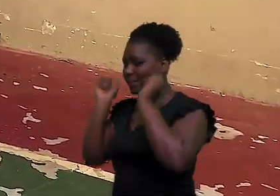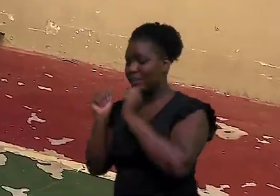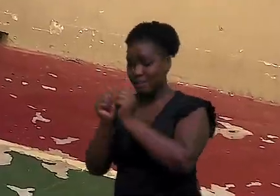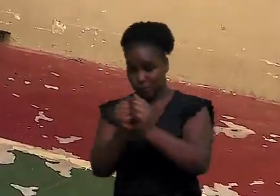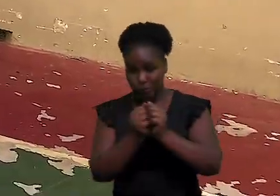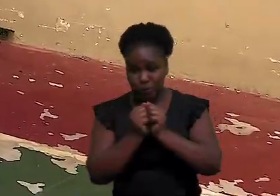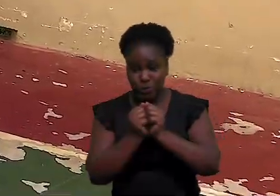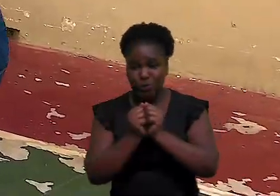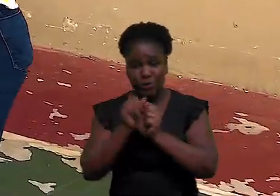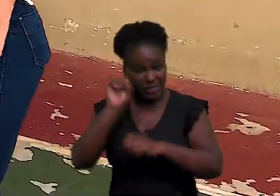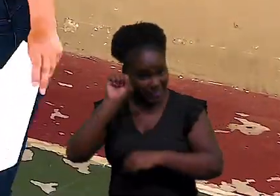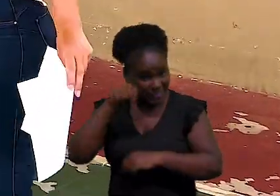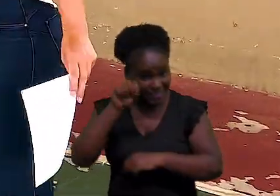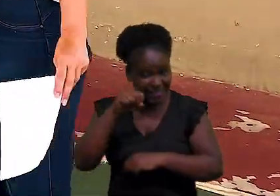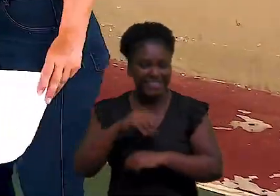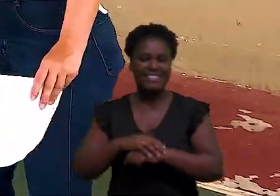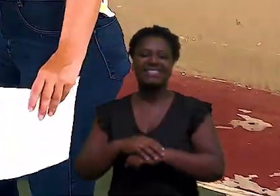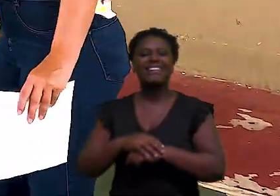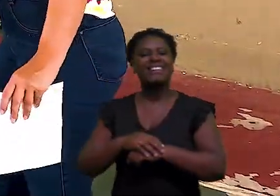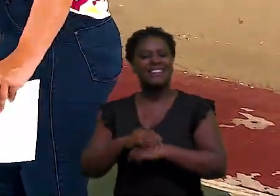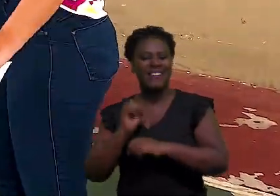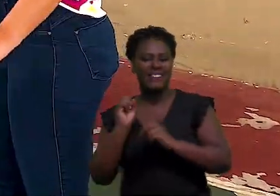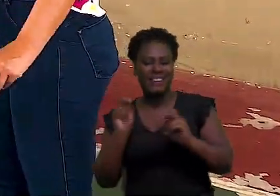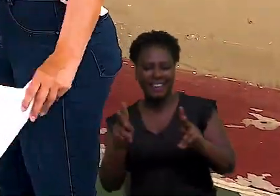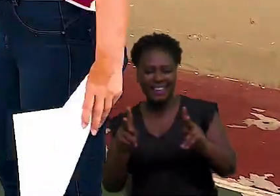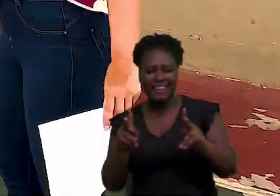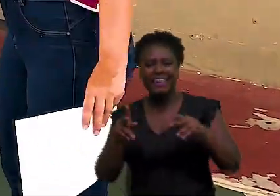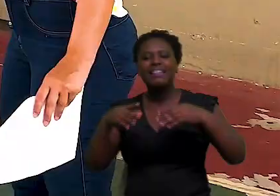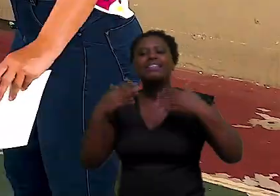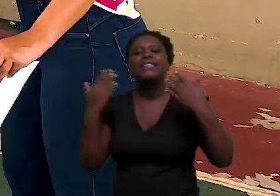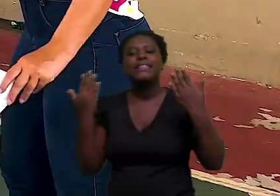Isso. Então,